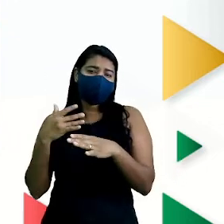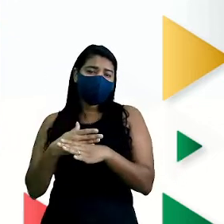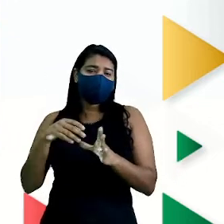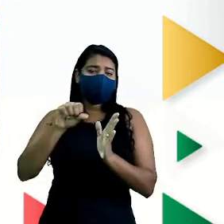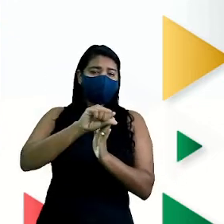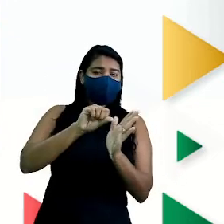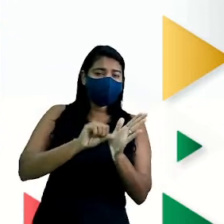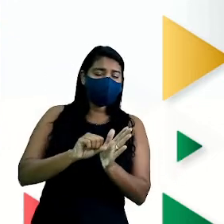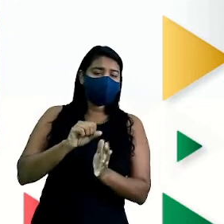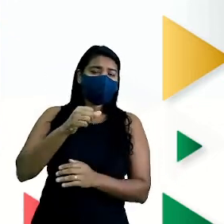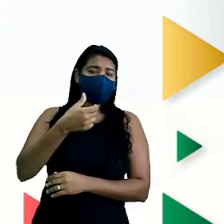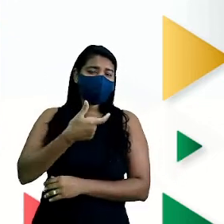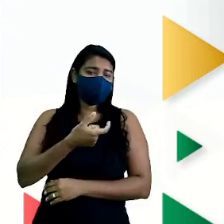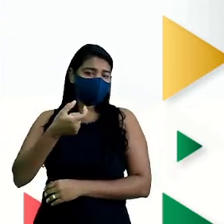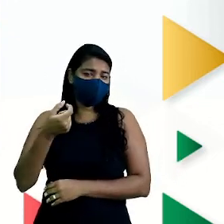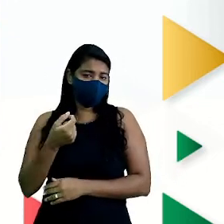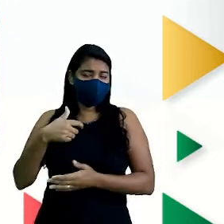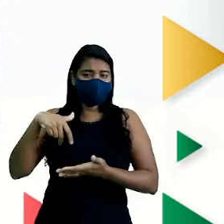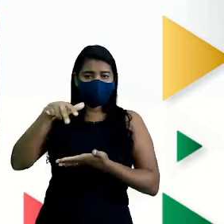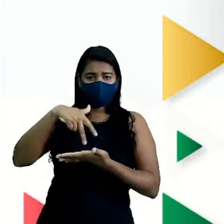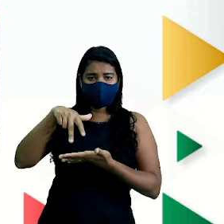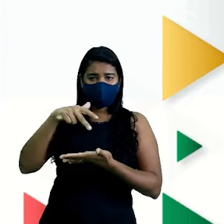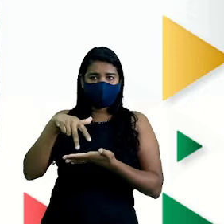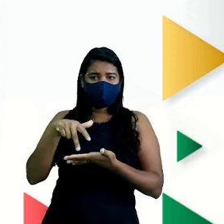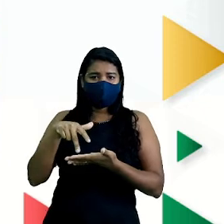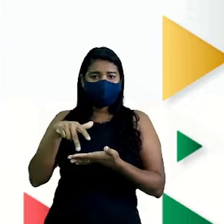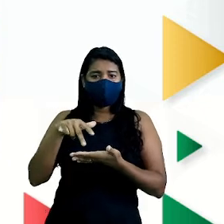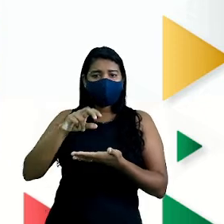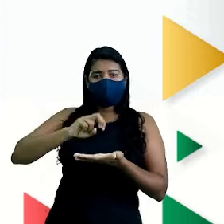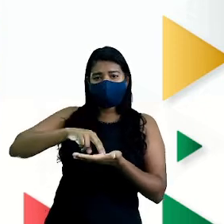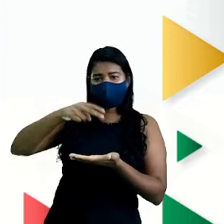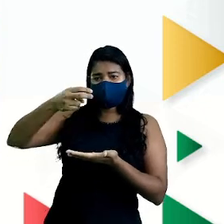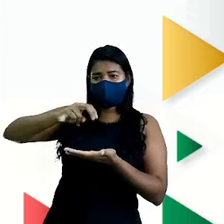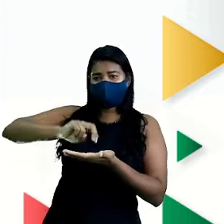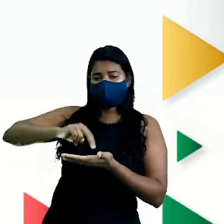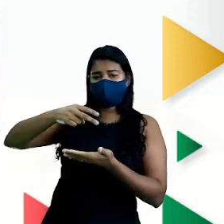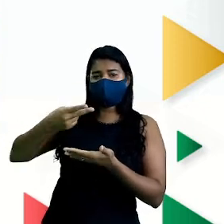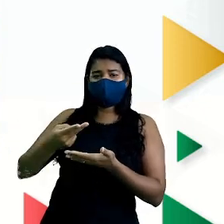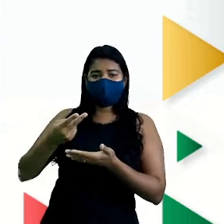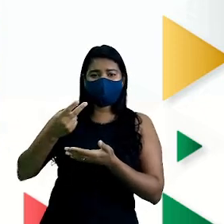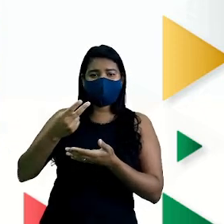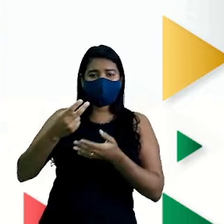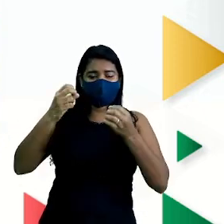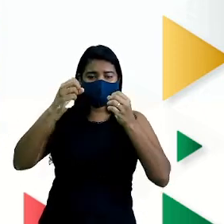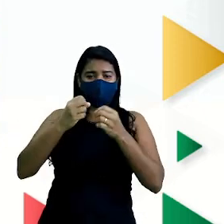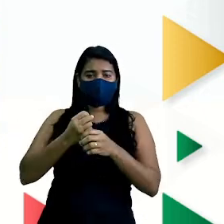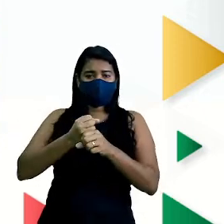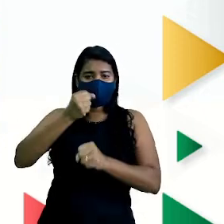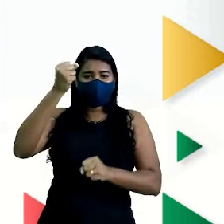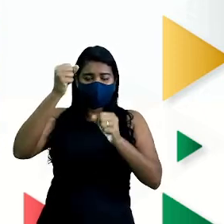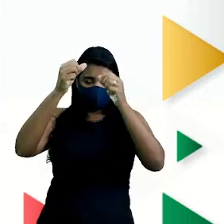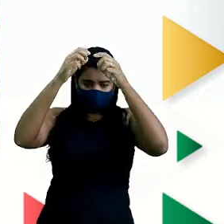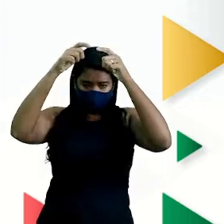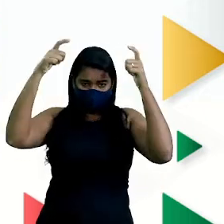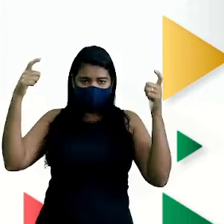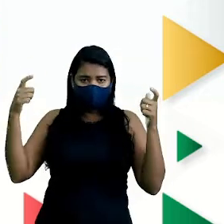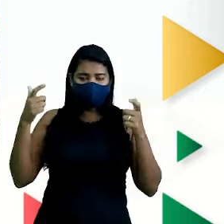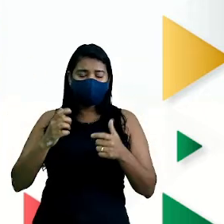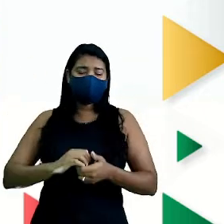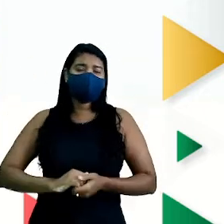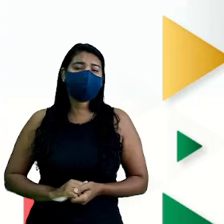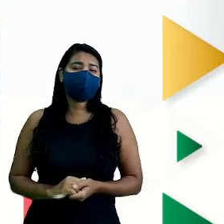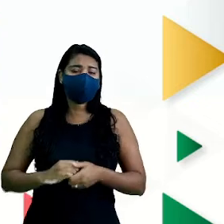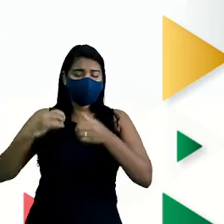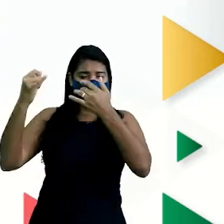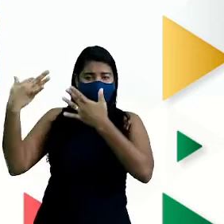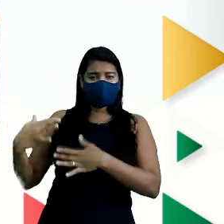XX, dançada com passos acrobáticos e executada com a utilização de uma sombrinha. Então, quando se fala em frevo também,